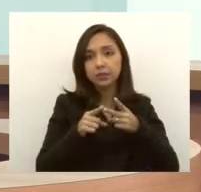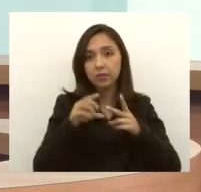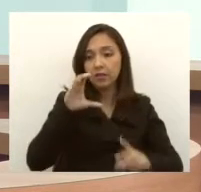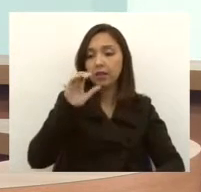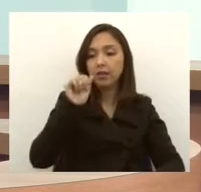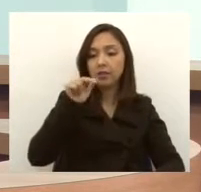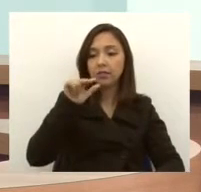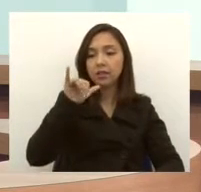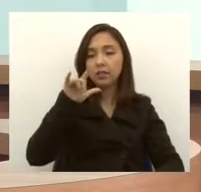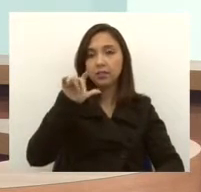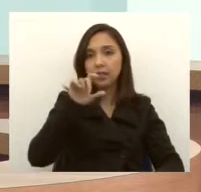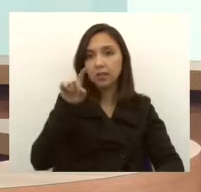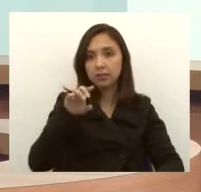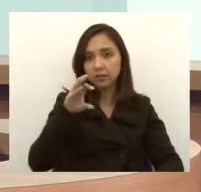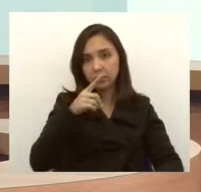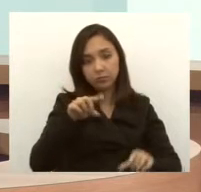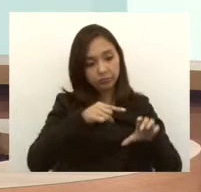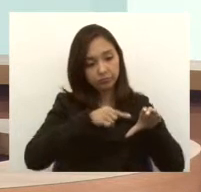canalização.